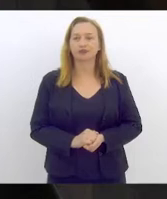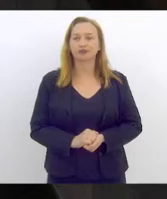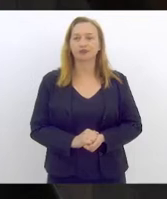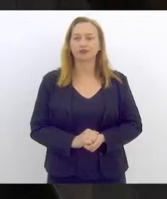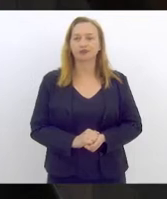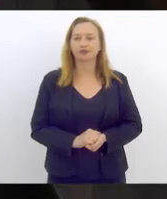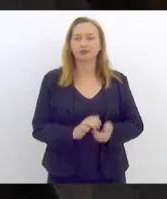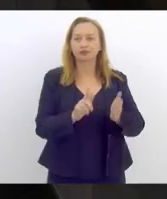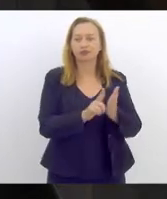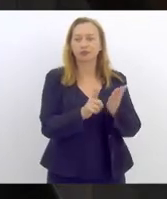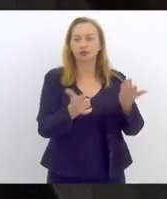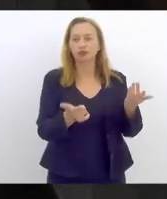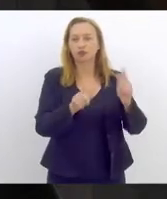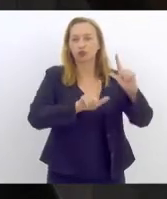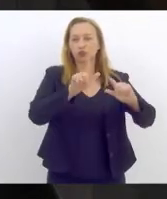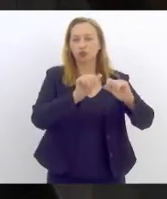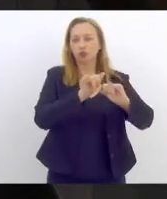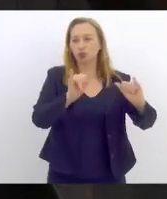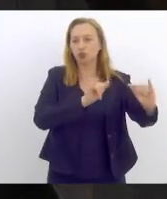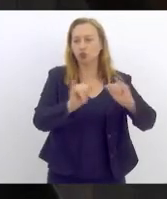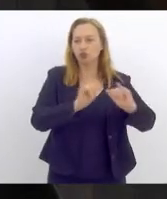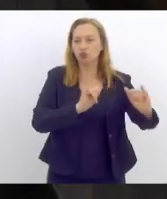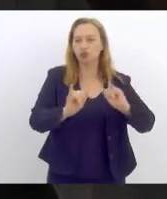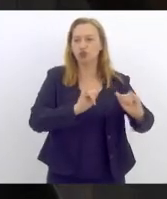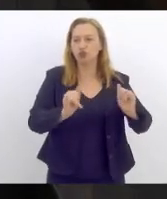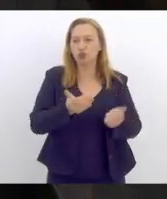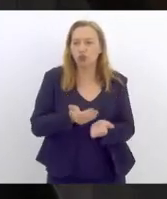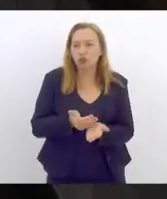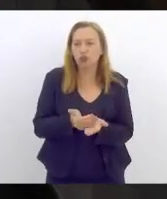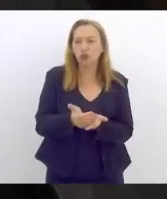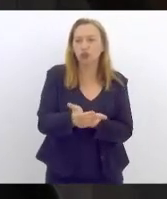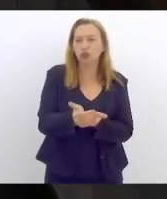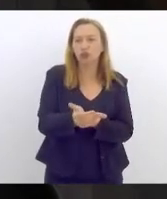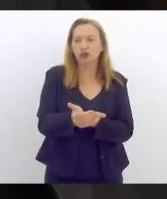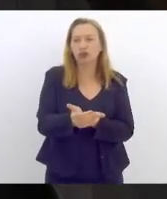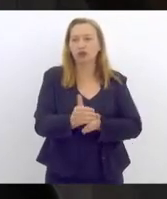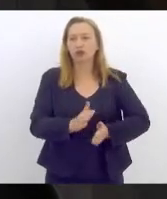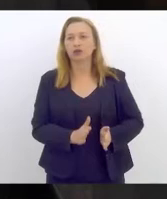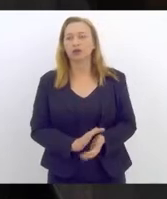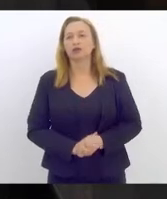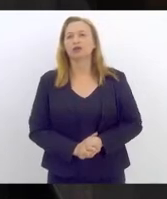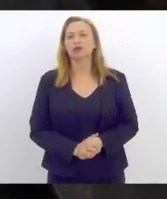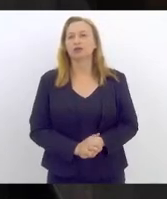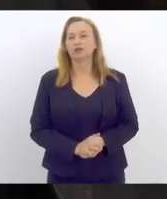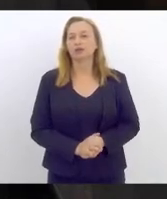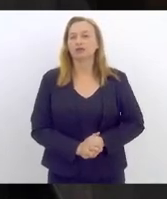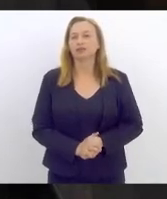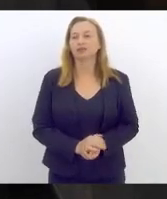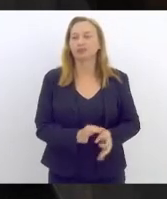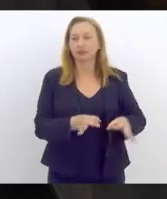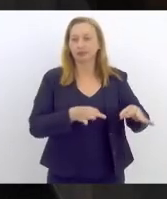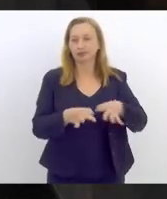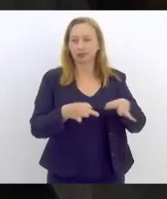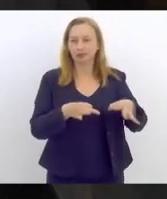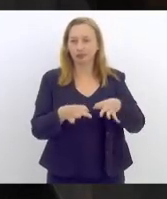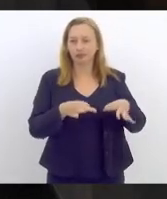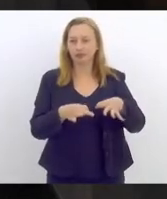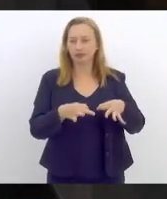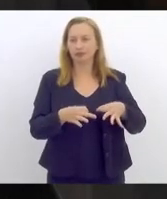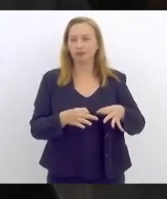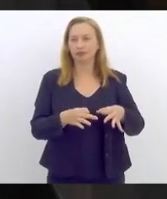os jornais do Brasil inicia-se a transição transição